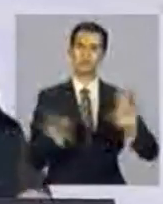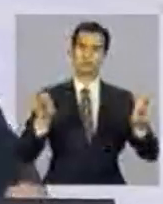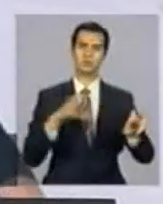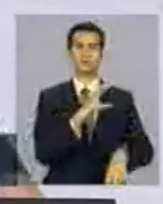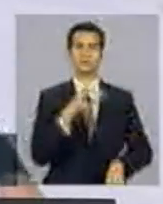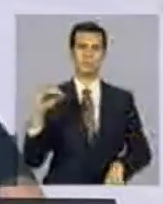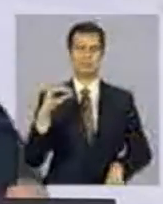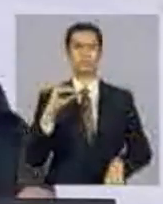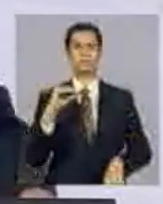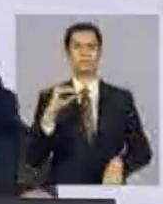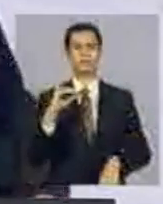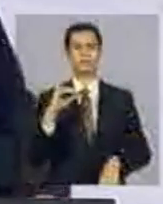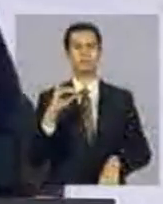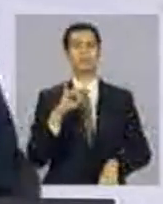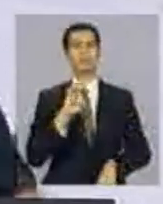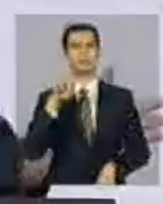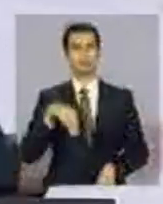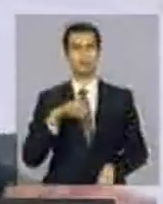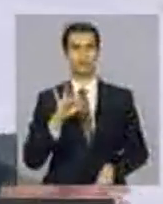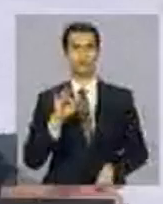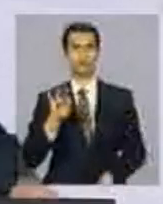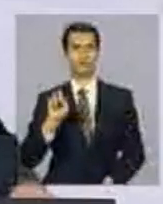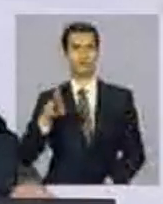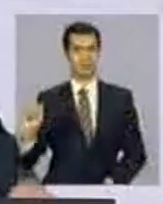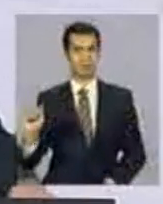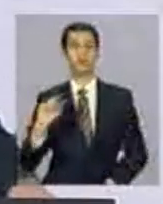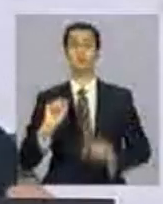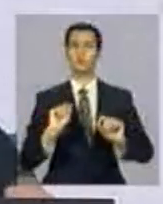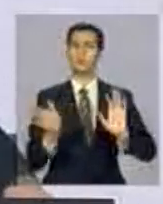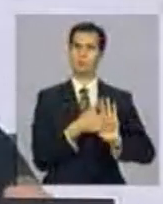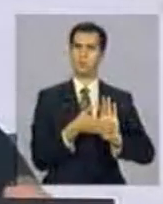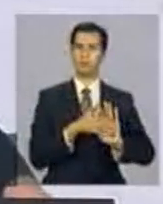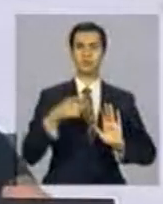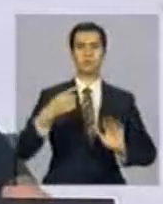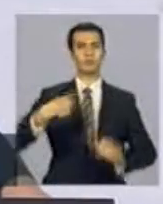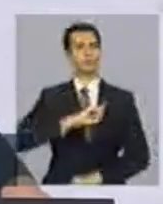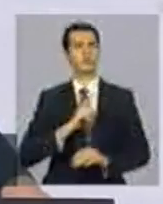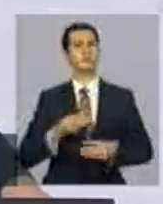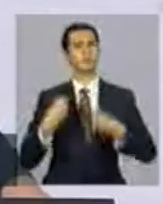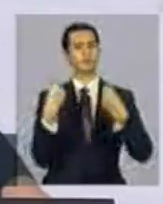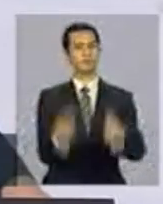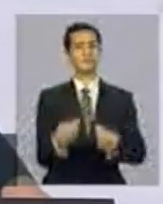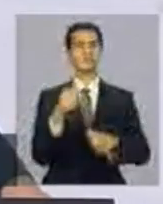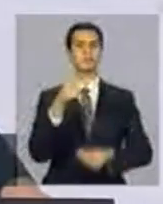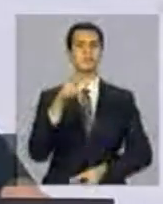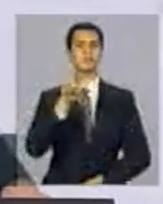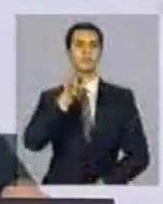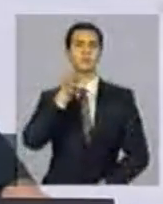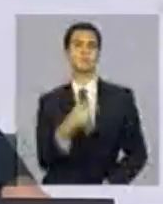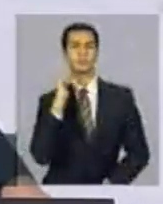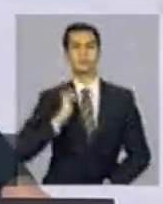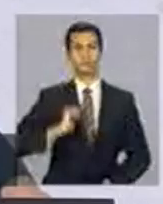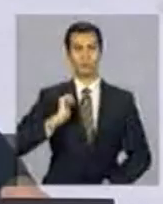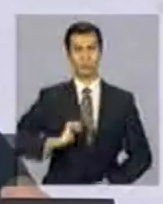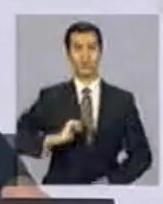E, por essa proposta, como vocês sabem, nós ofereceríamos a 75 mil bolsas para